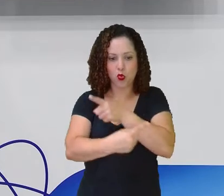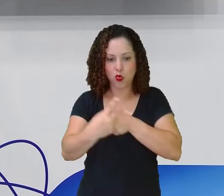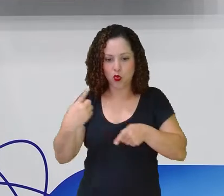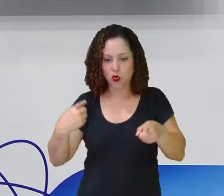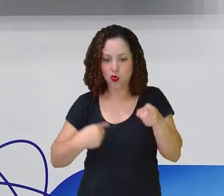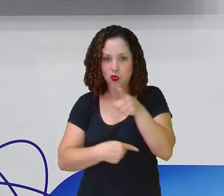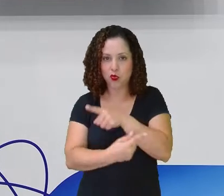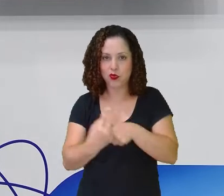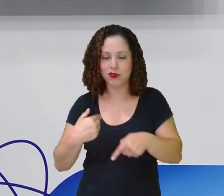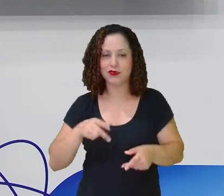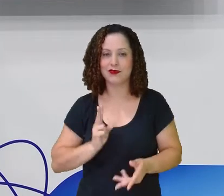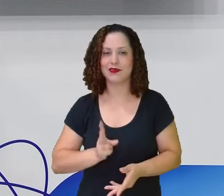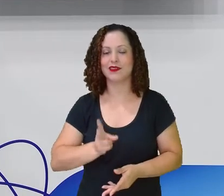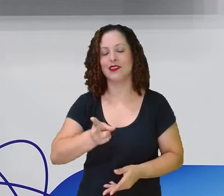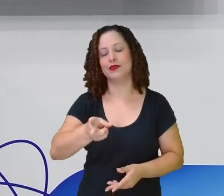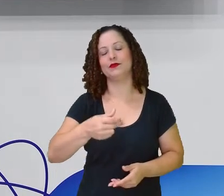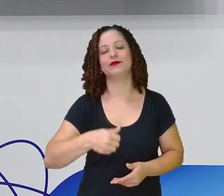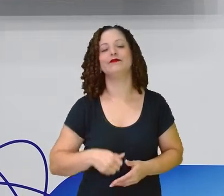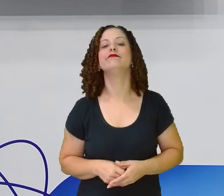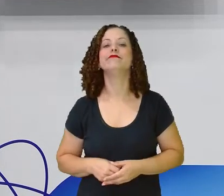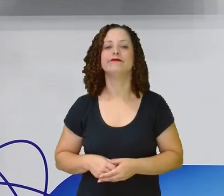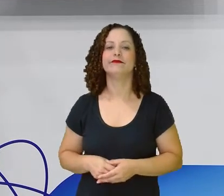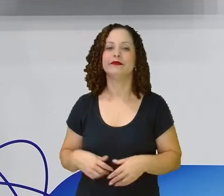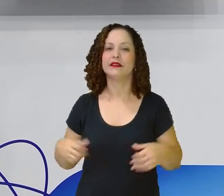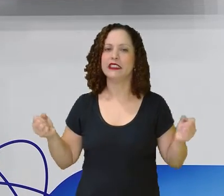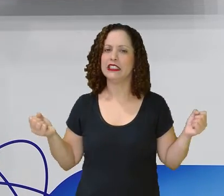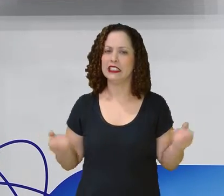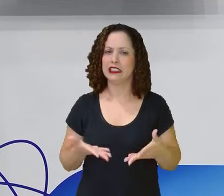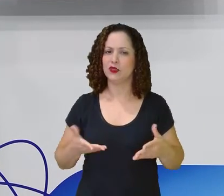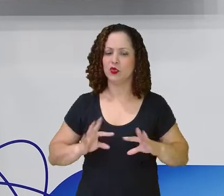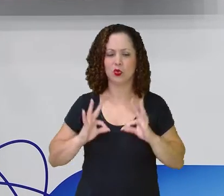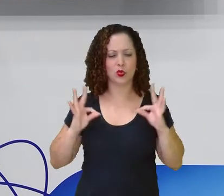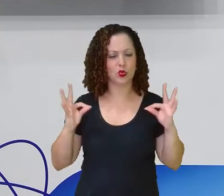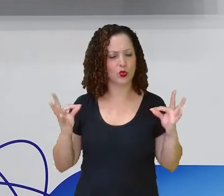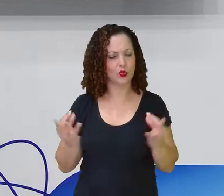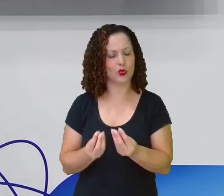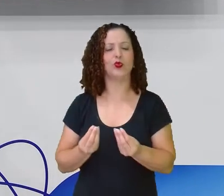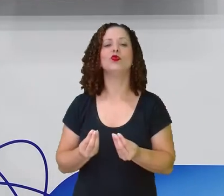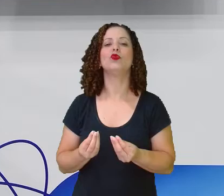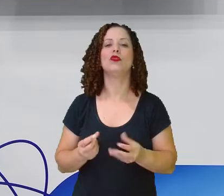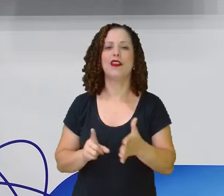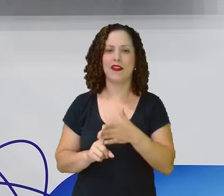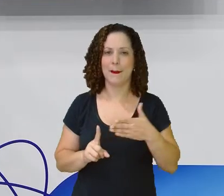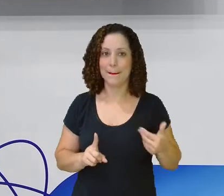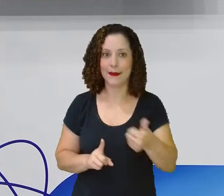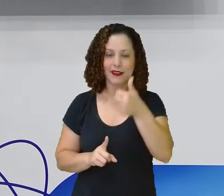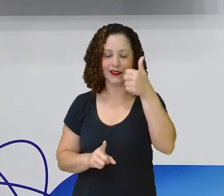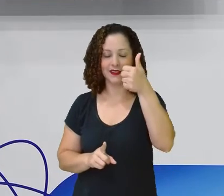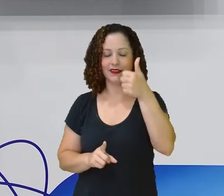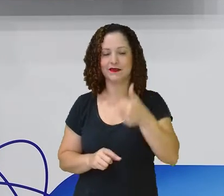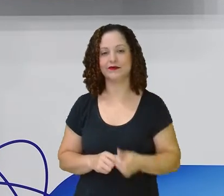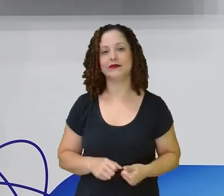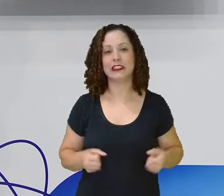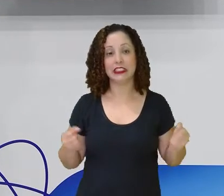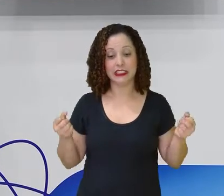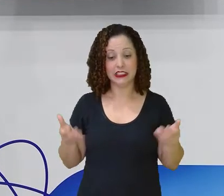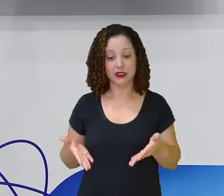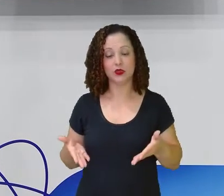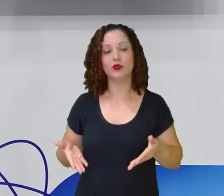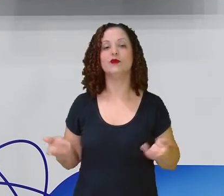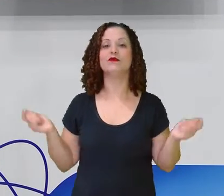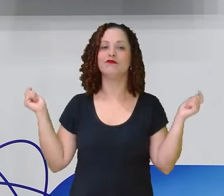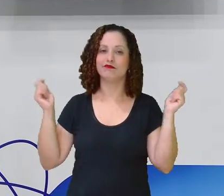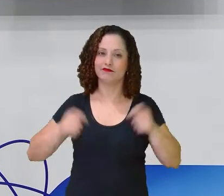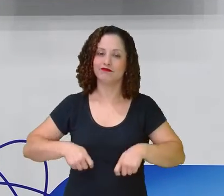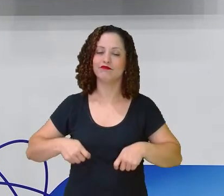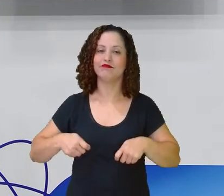esse movimento que vai beneficiar todos os seres da biosfera, para que esse movimento mantenha-se, né, de uma forma que